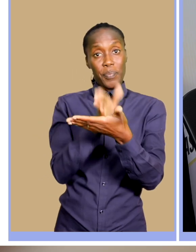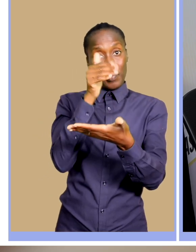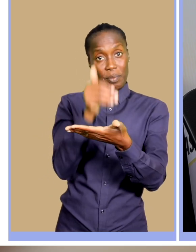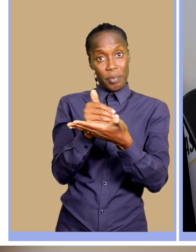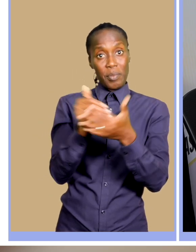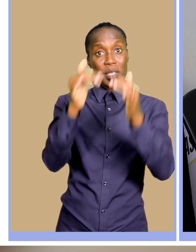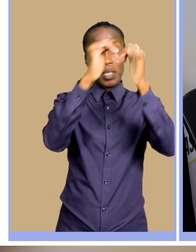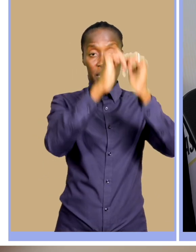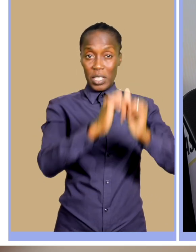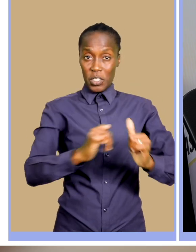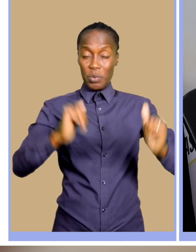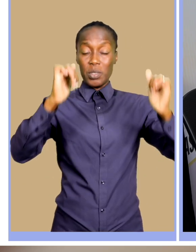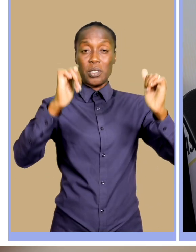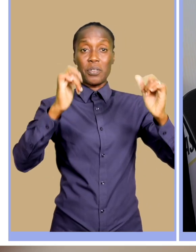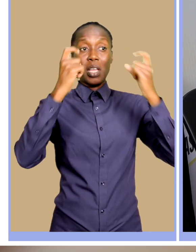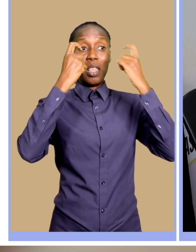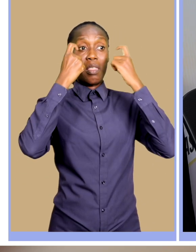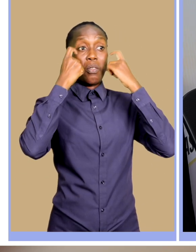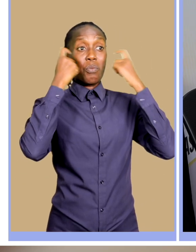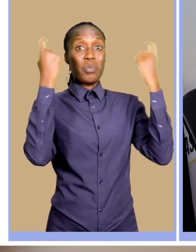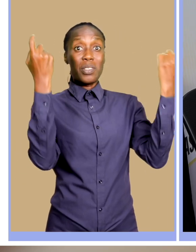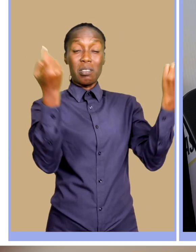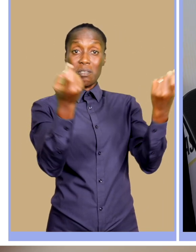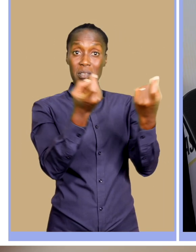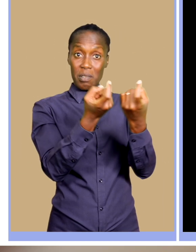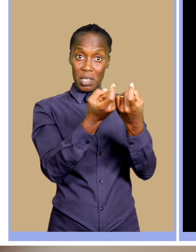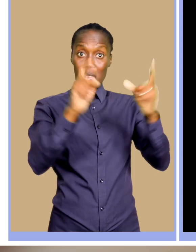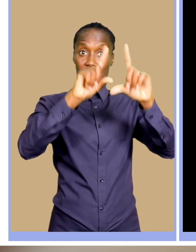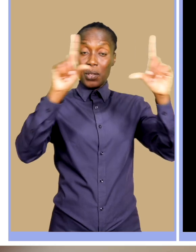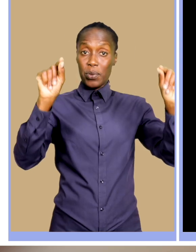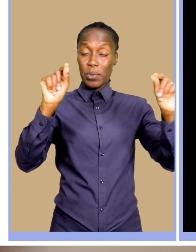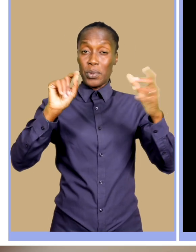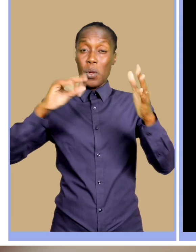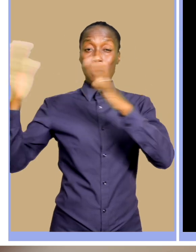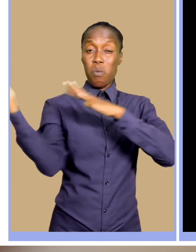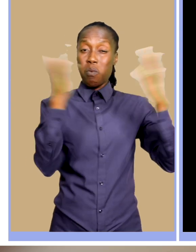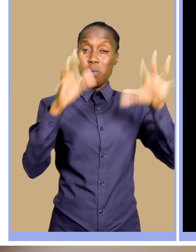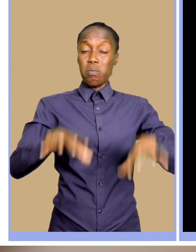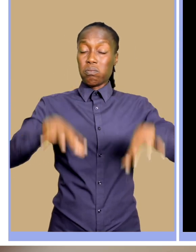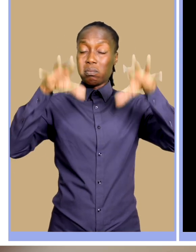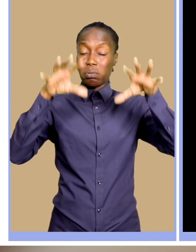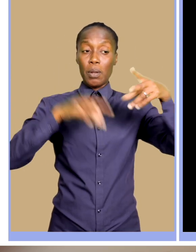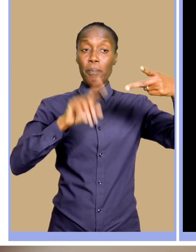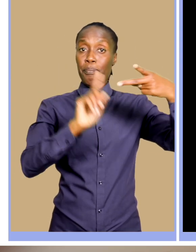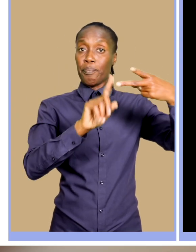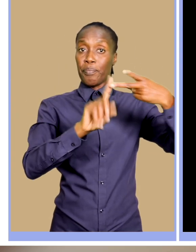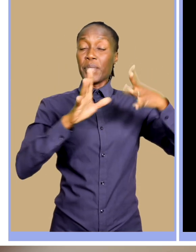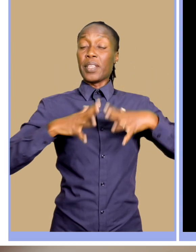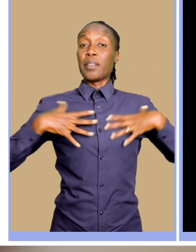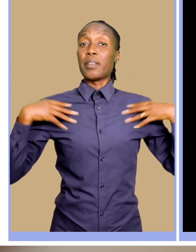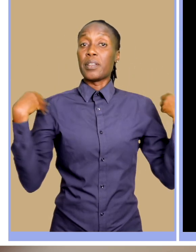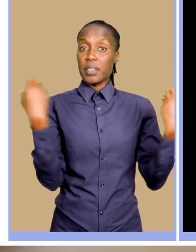em clima, ambiente e saúde. Então, nesta área é onde nós vamos à busca de